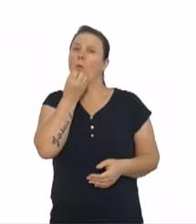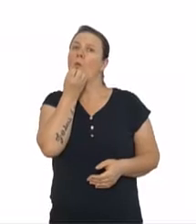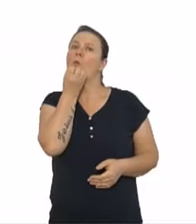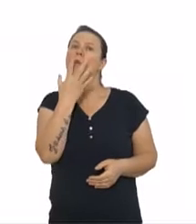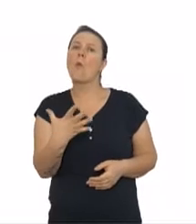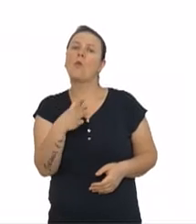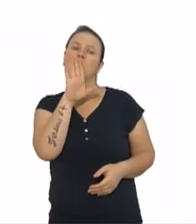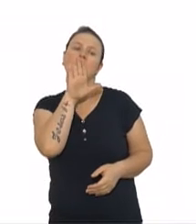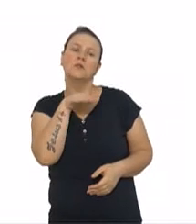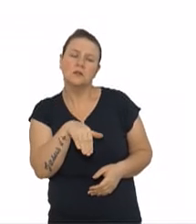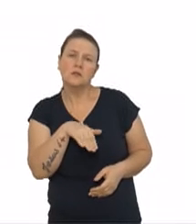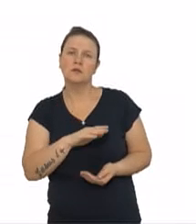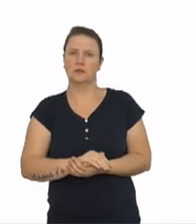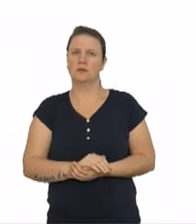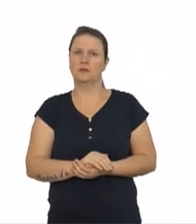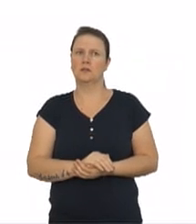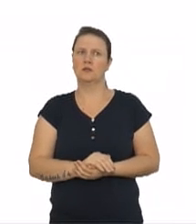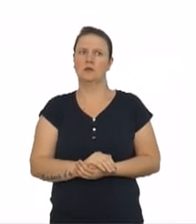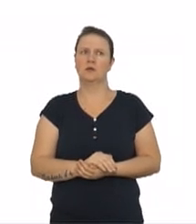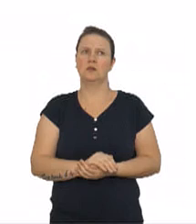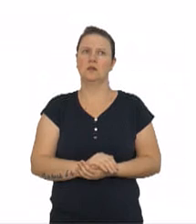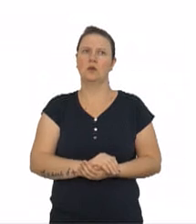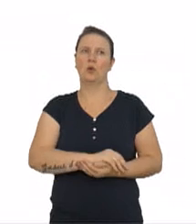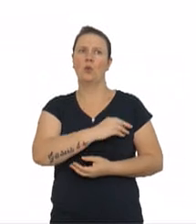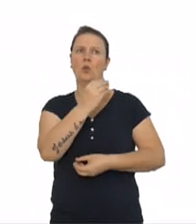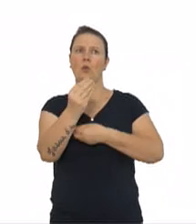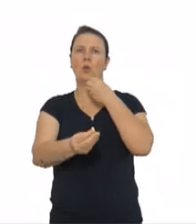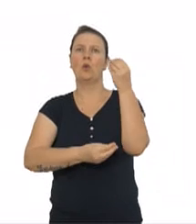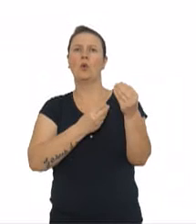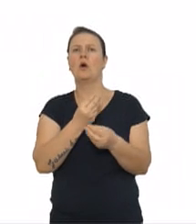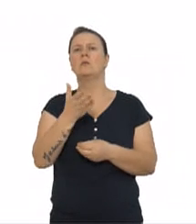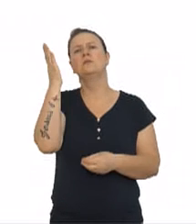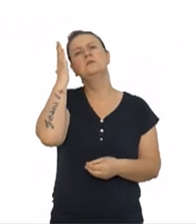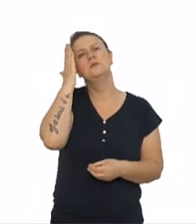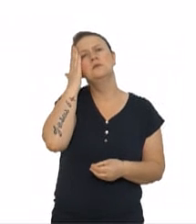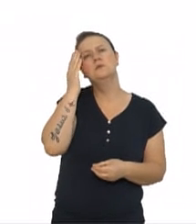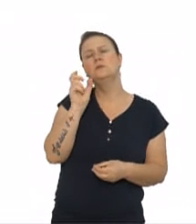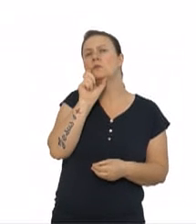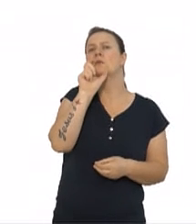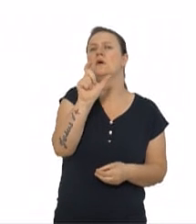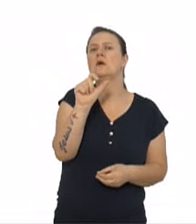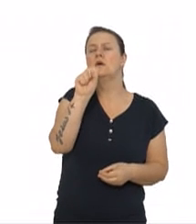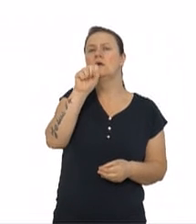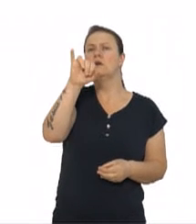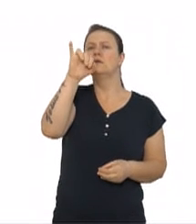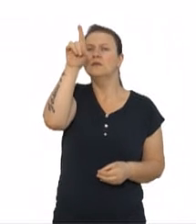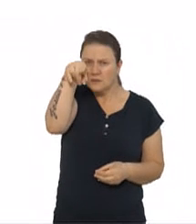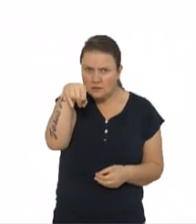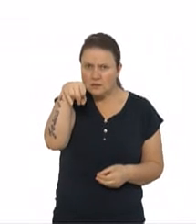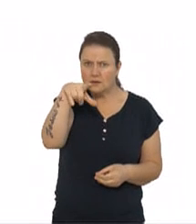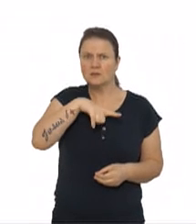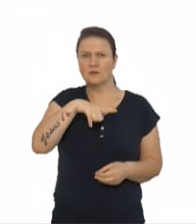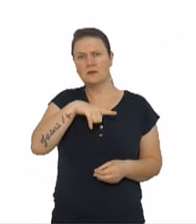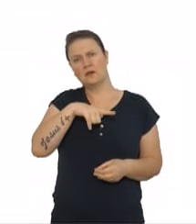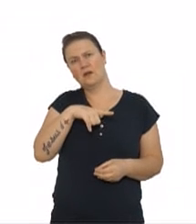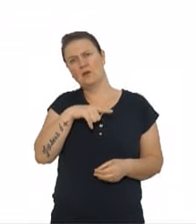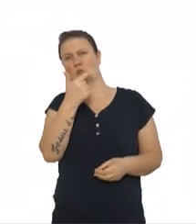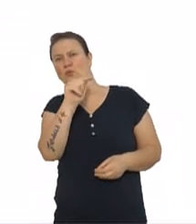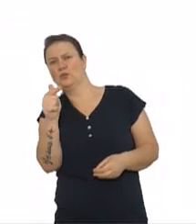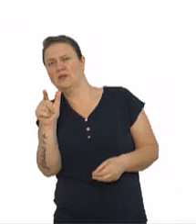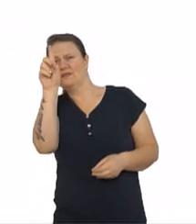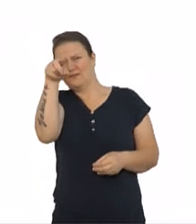Rai. ¿Cómo puedo saber si la palabra sí lleva tilde o no? ¿Leva acentuación o